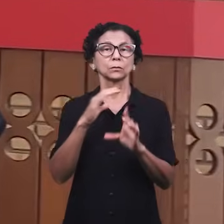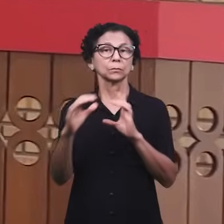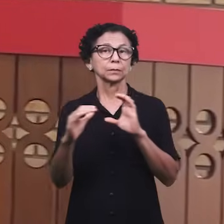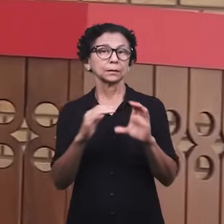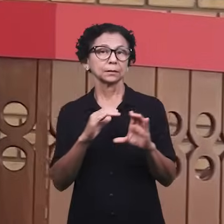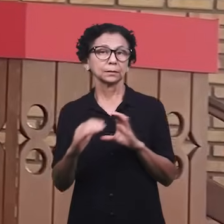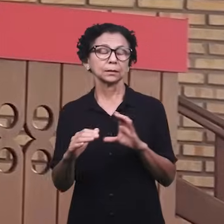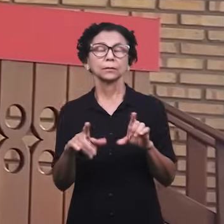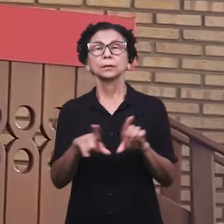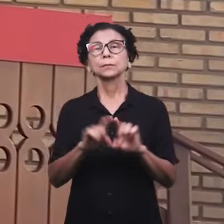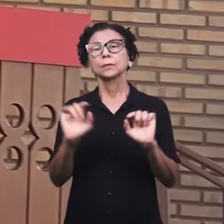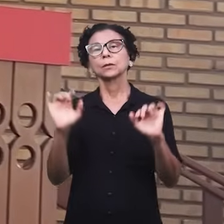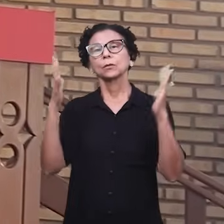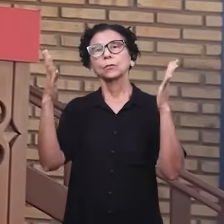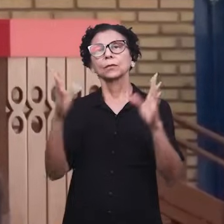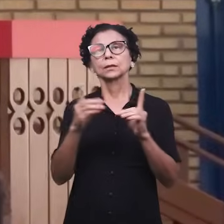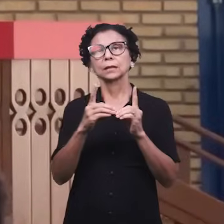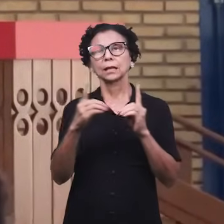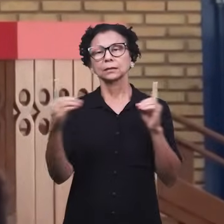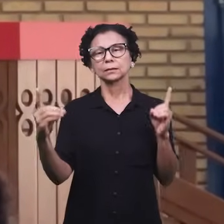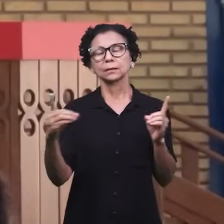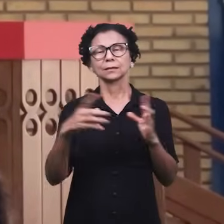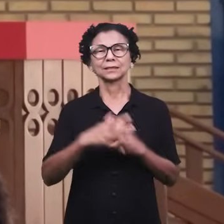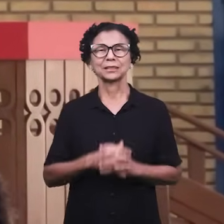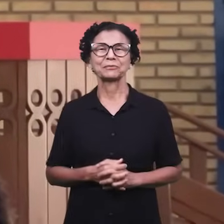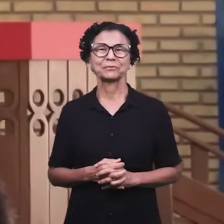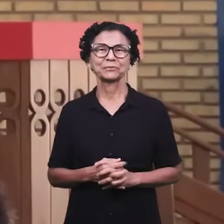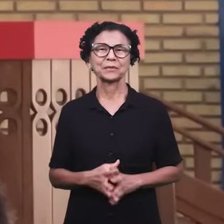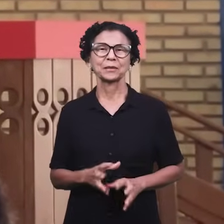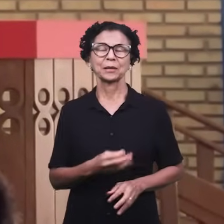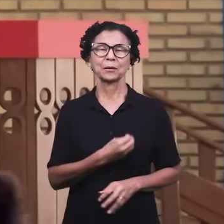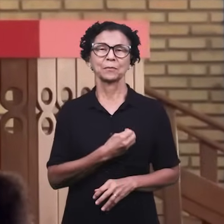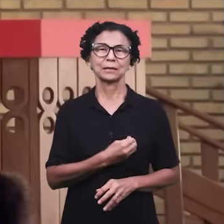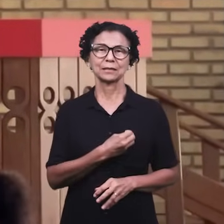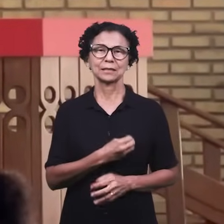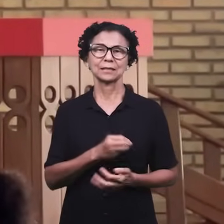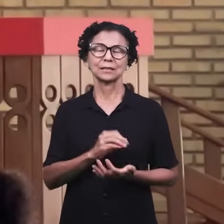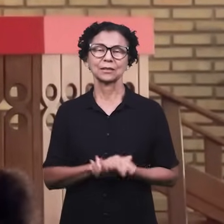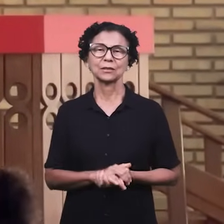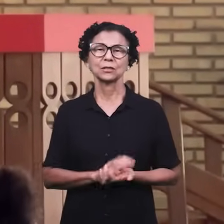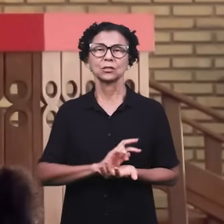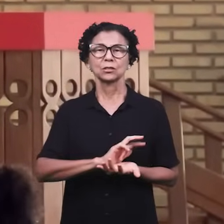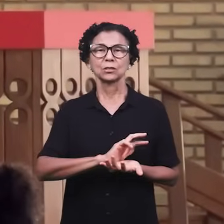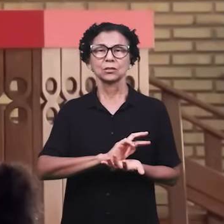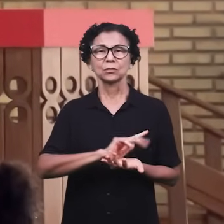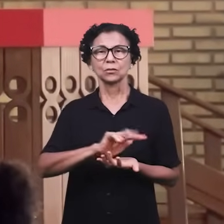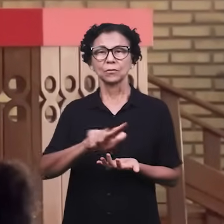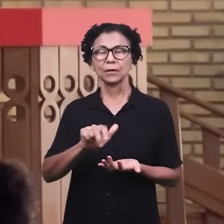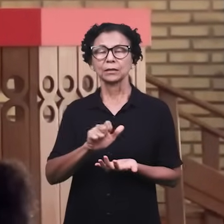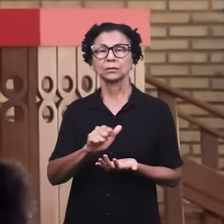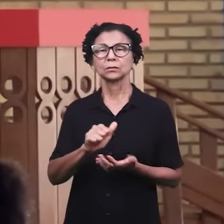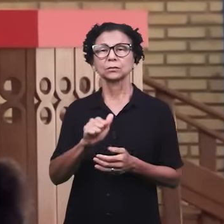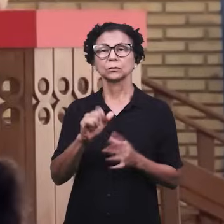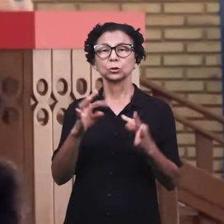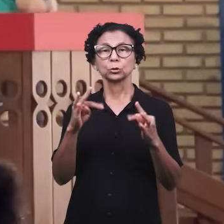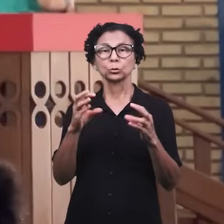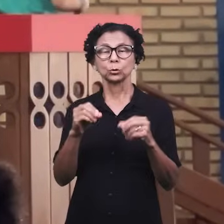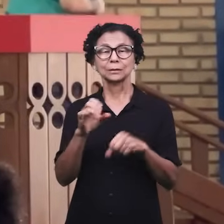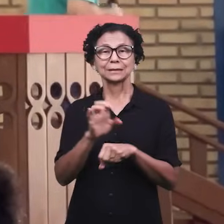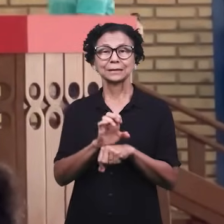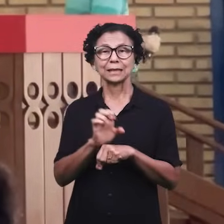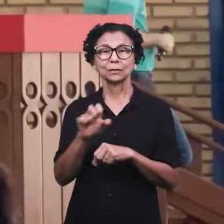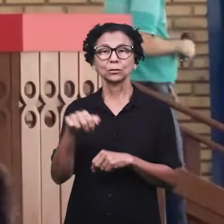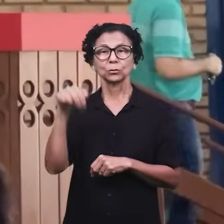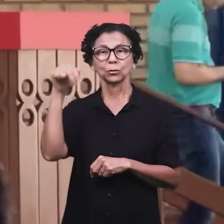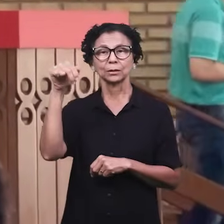foi transmitido virtualmente com a participação de irmãos de Macapá, de todos os estados do Nordeste, todos